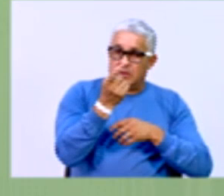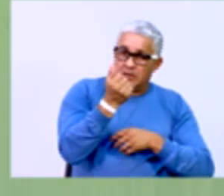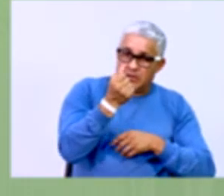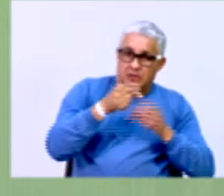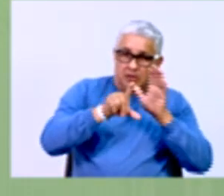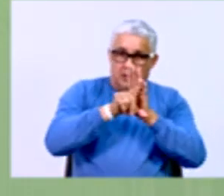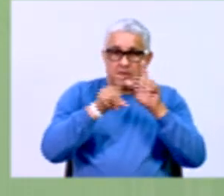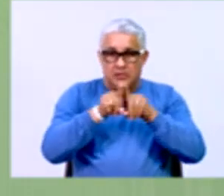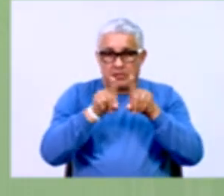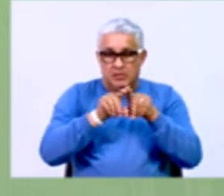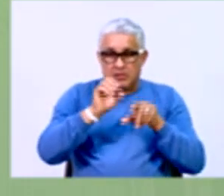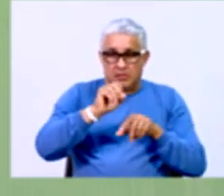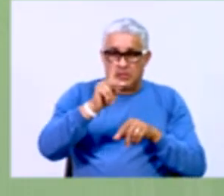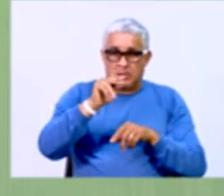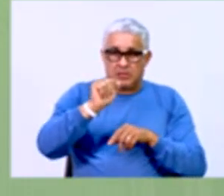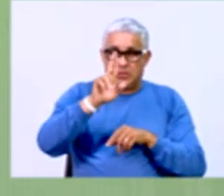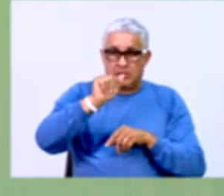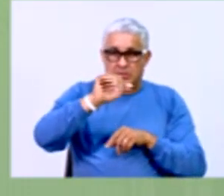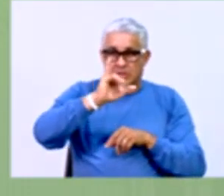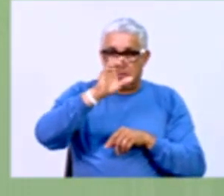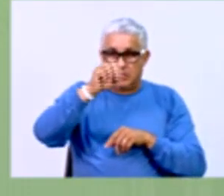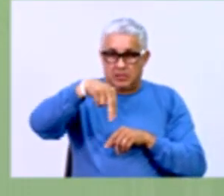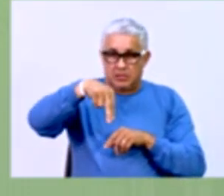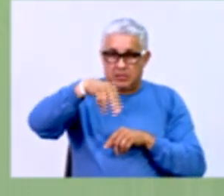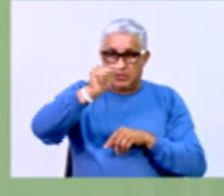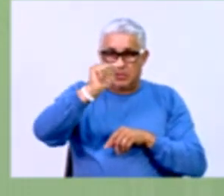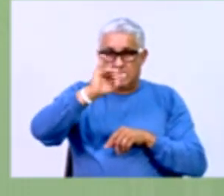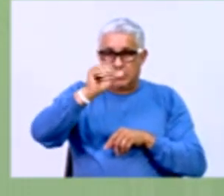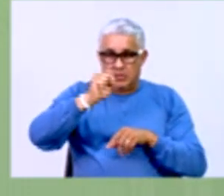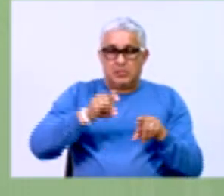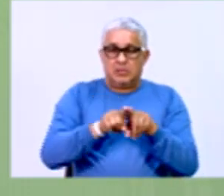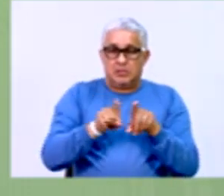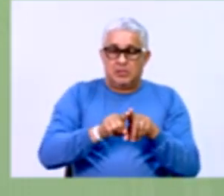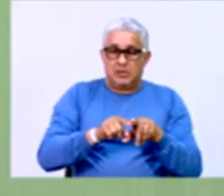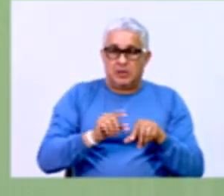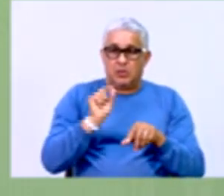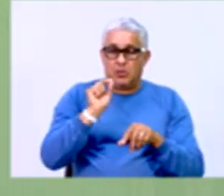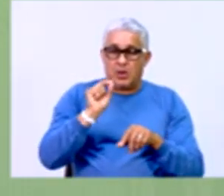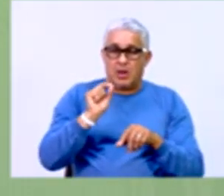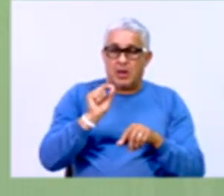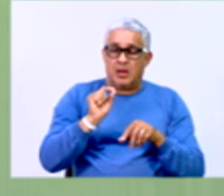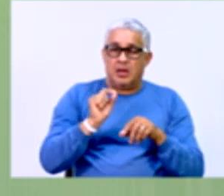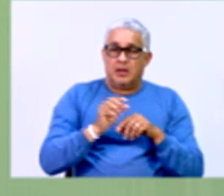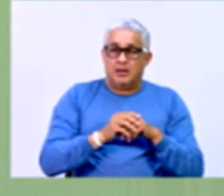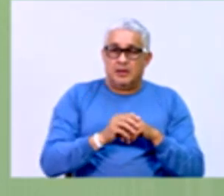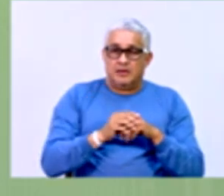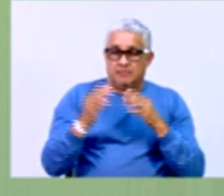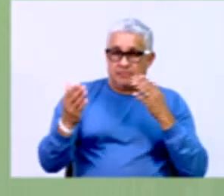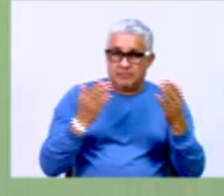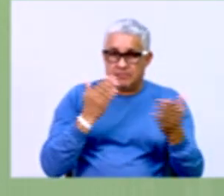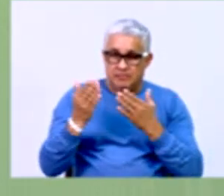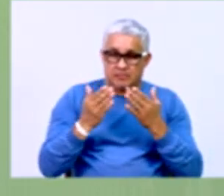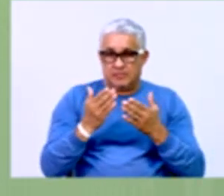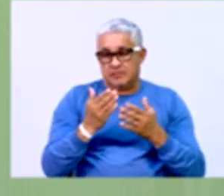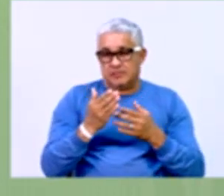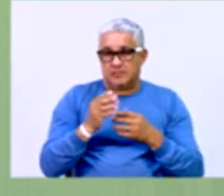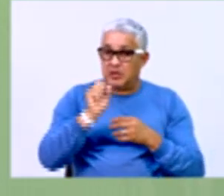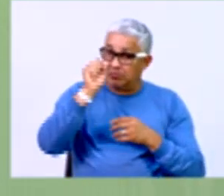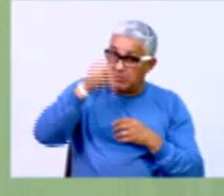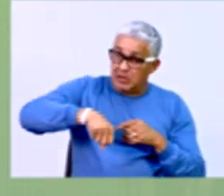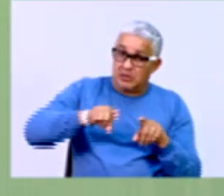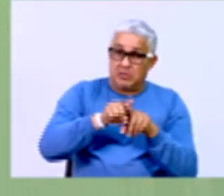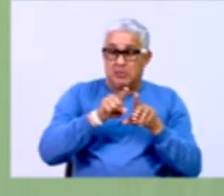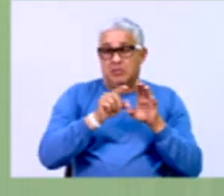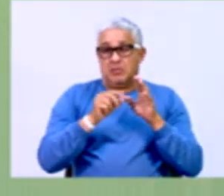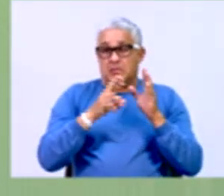legais, operacionais, para aquilatação do grau de correspondência entre as afirmações e